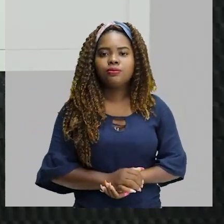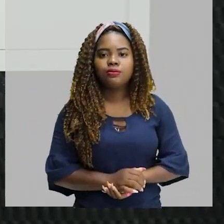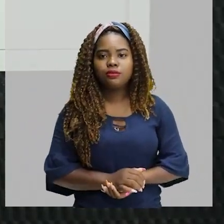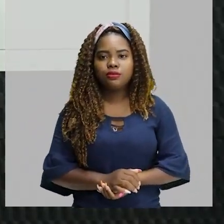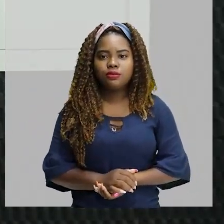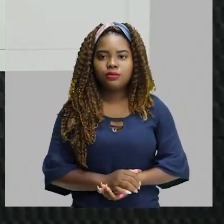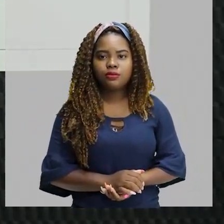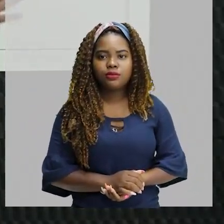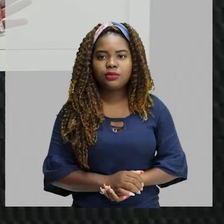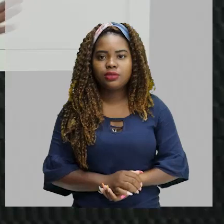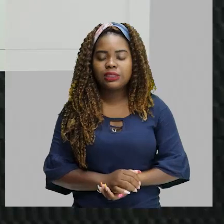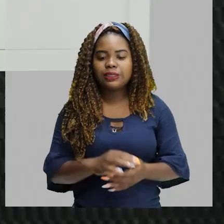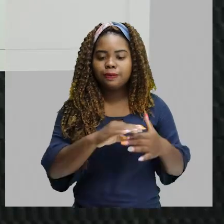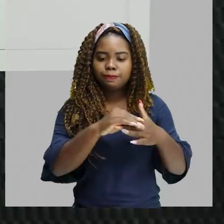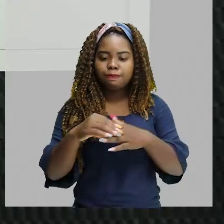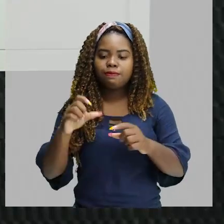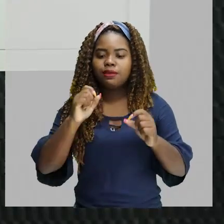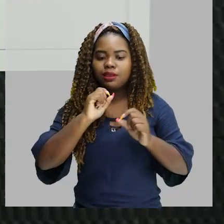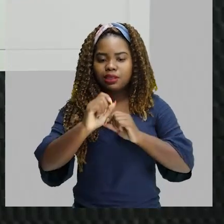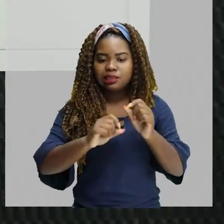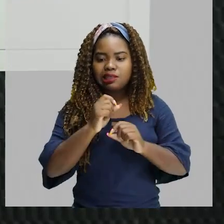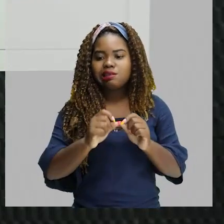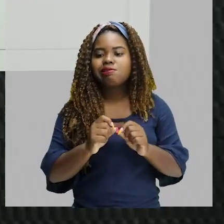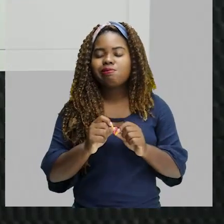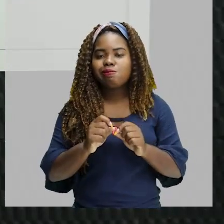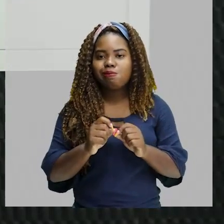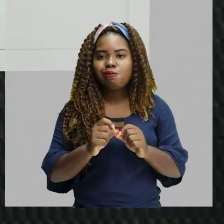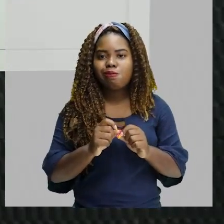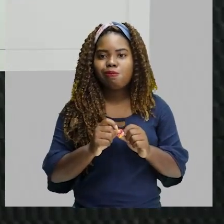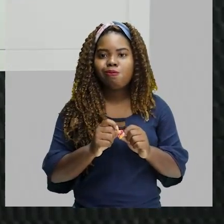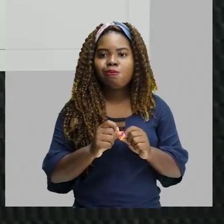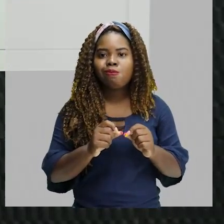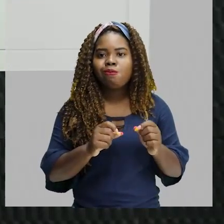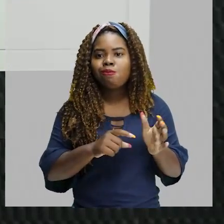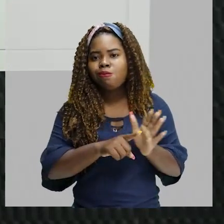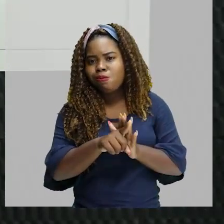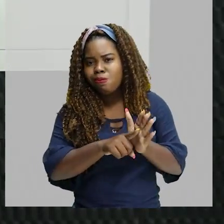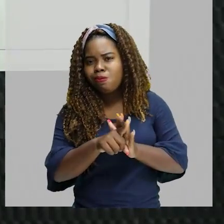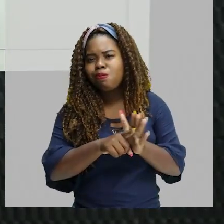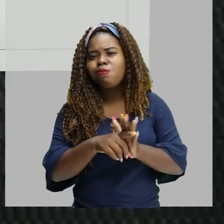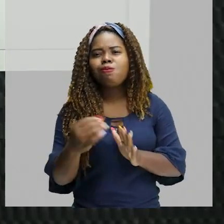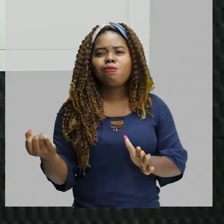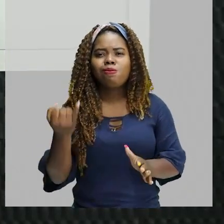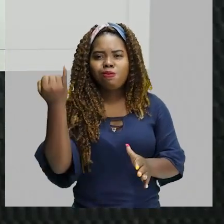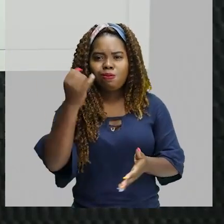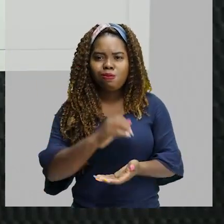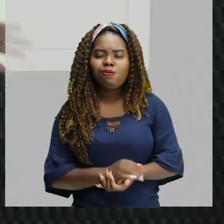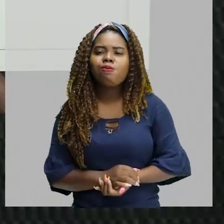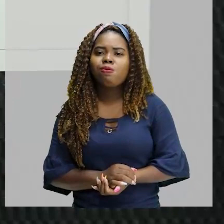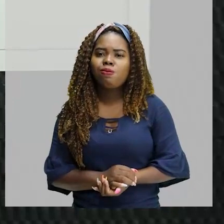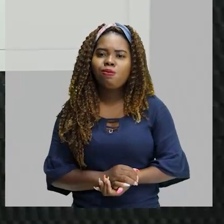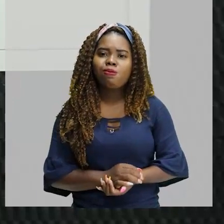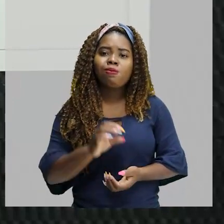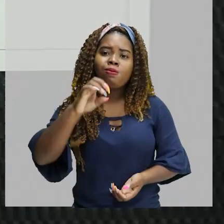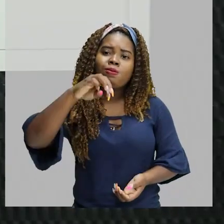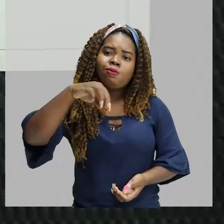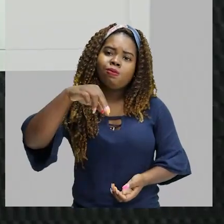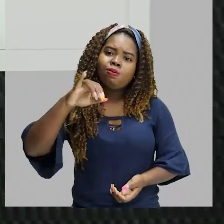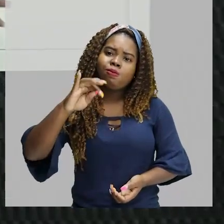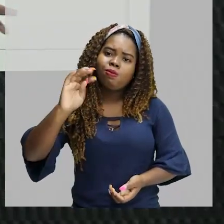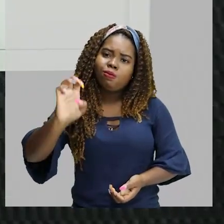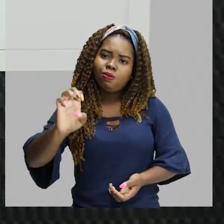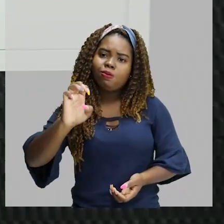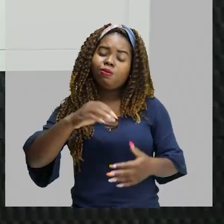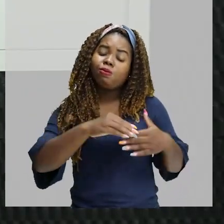é um que vai trazer uma mensagem muito bonita sobre isso que eu vou já compartilhar com vocês. Mas é para vocês perceberem, o Nietzsche também fala, o